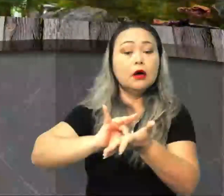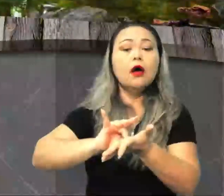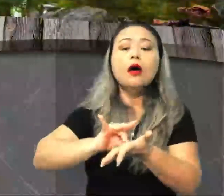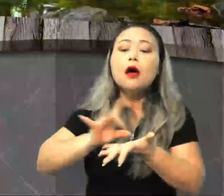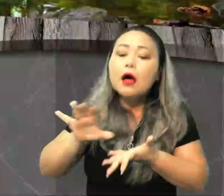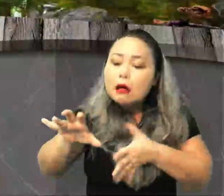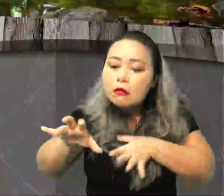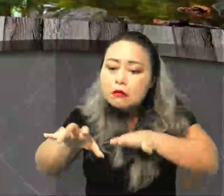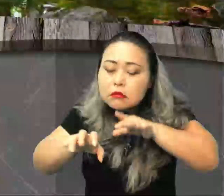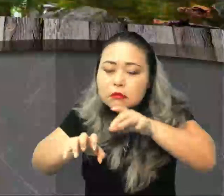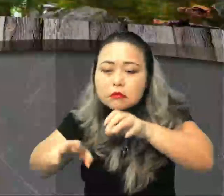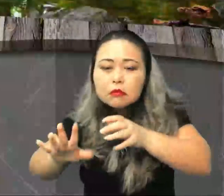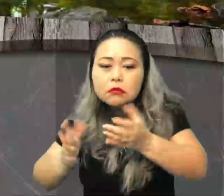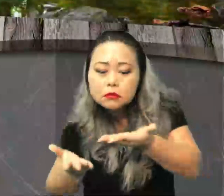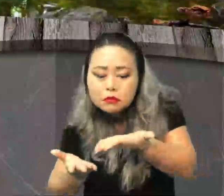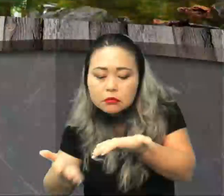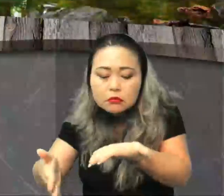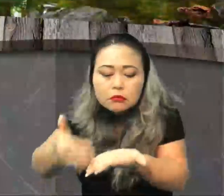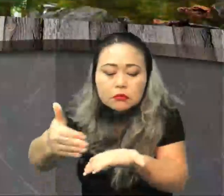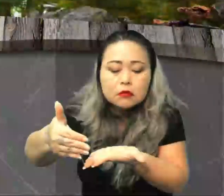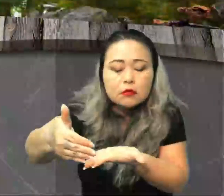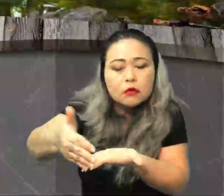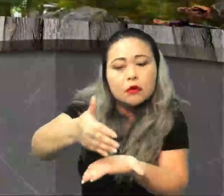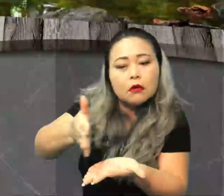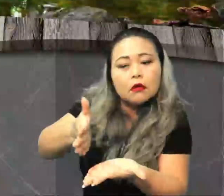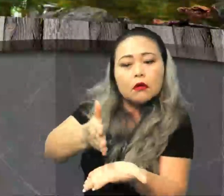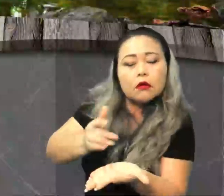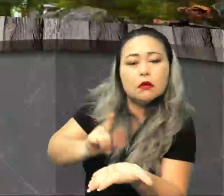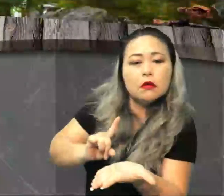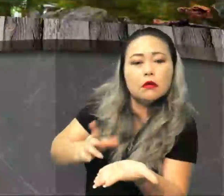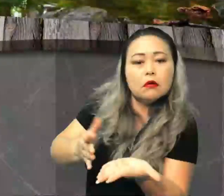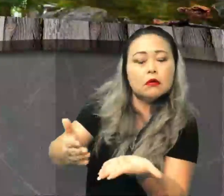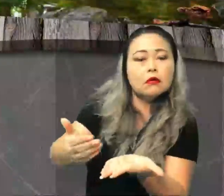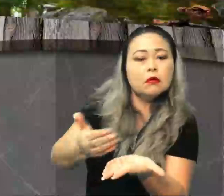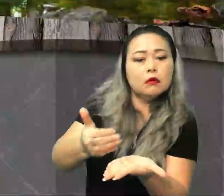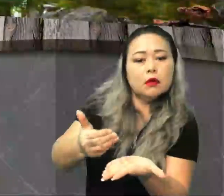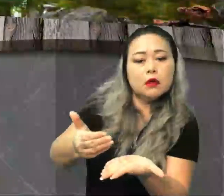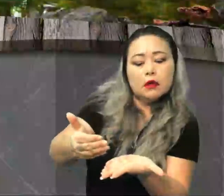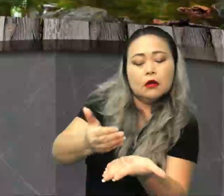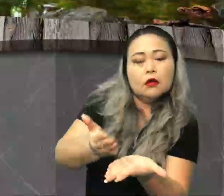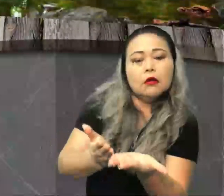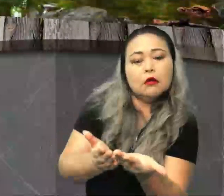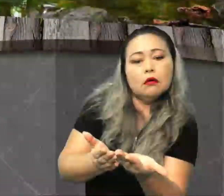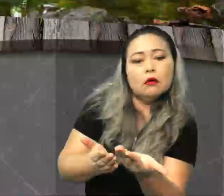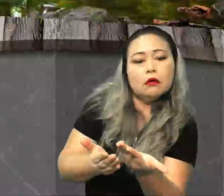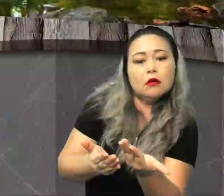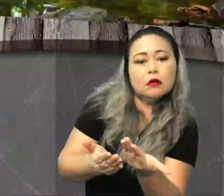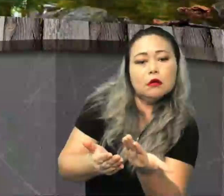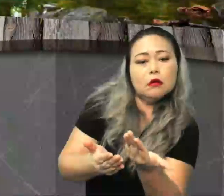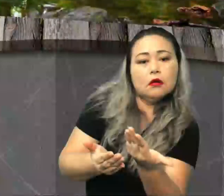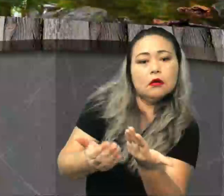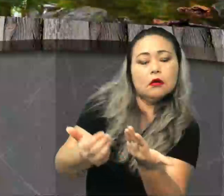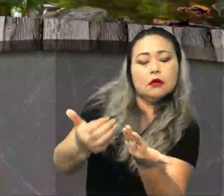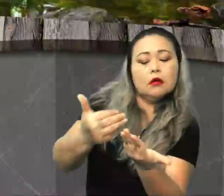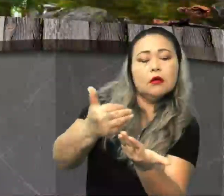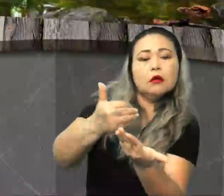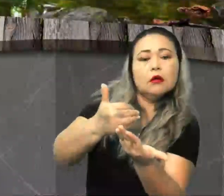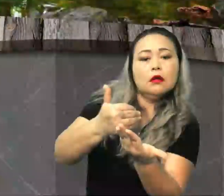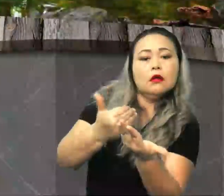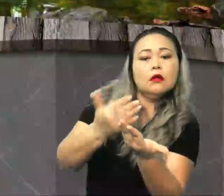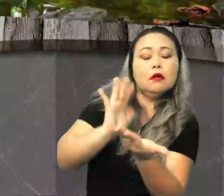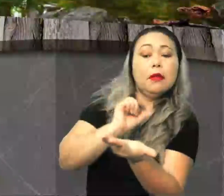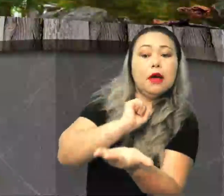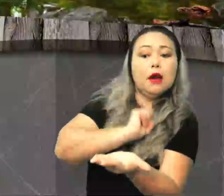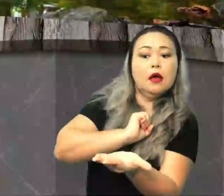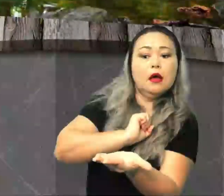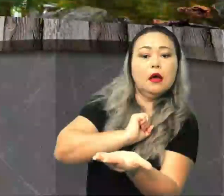você pega ela, coloca sobre um substrato, uma pazinha, uma tábua, alguma coisa. Elas vão andando, aí você vai inclinando que ela vai recuando, então ela vai